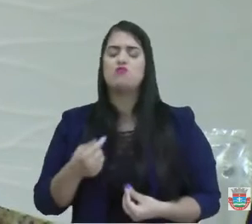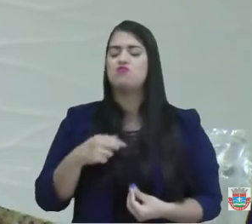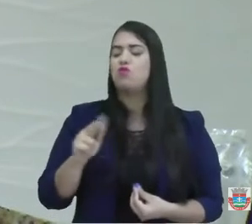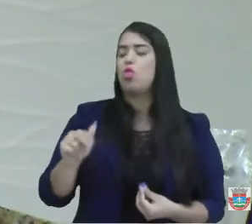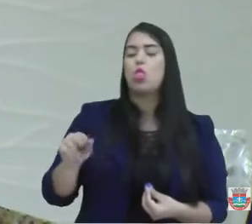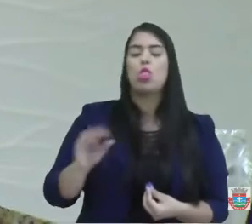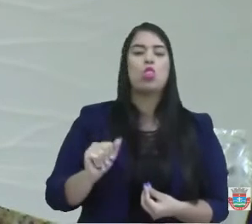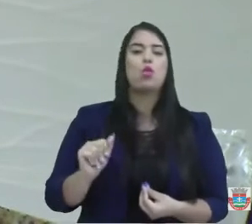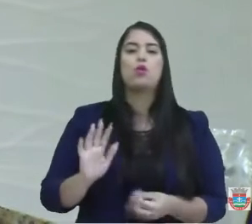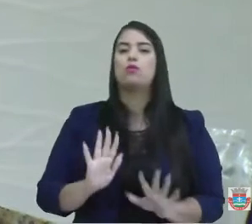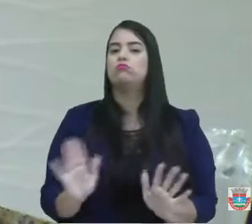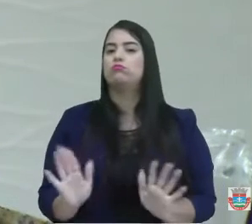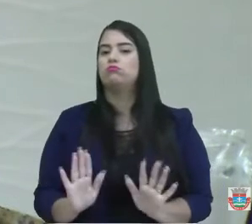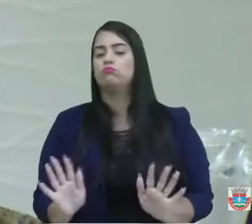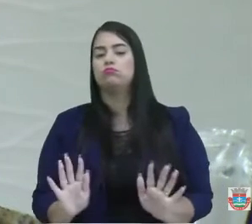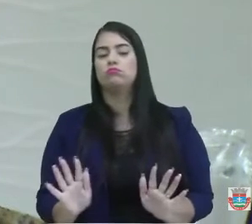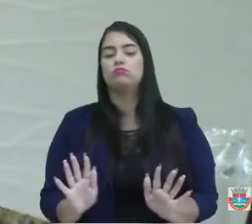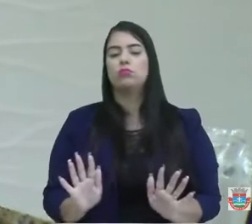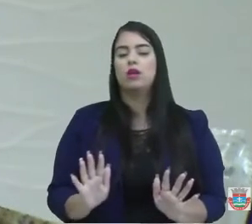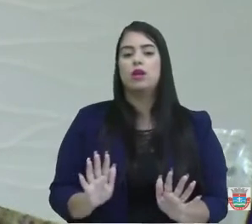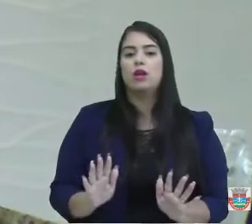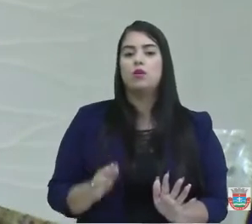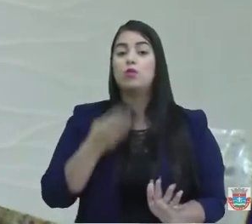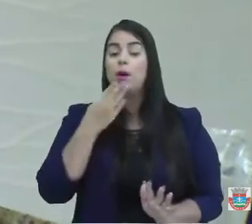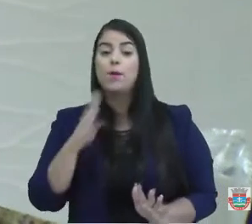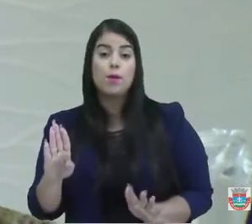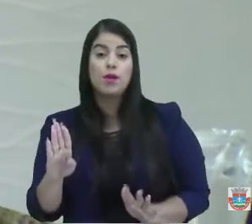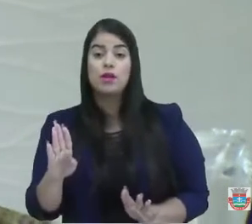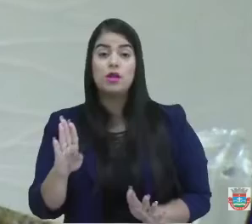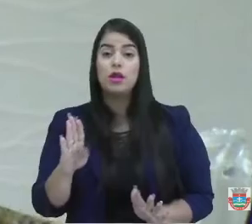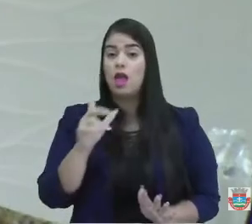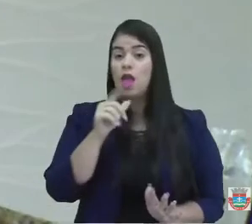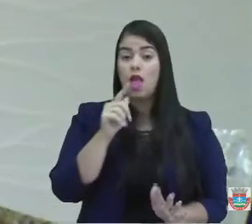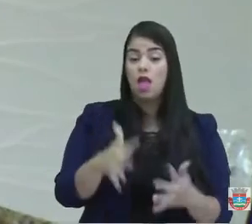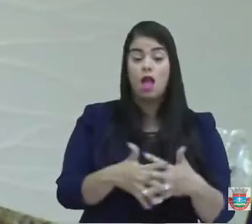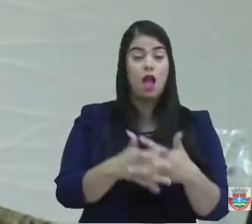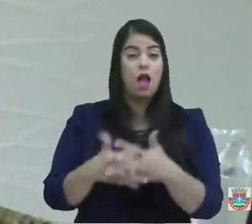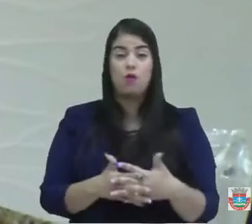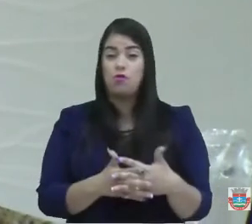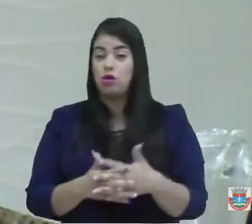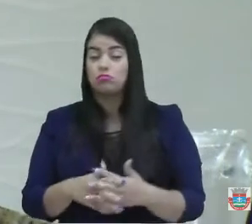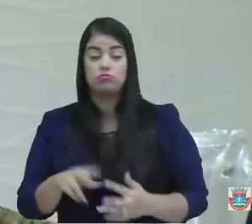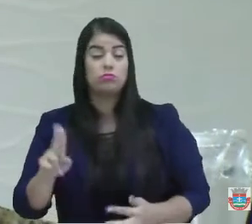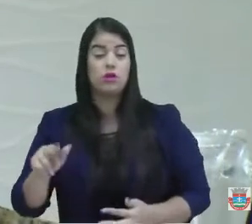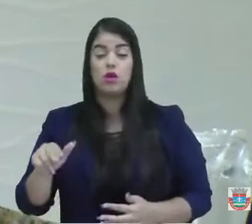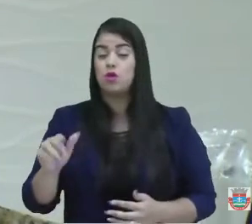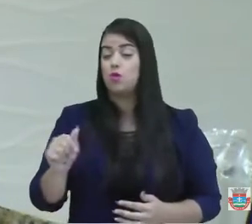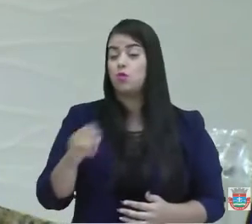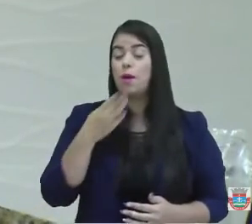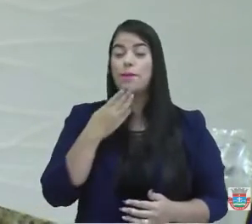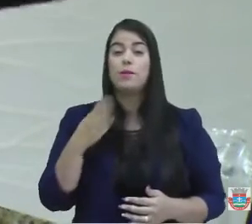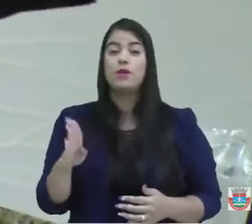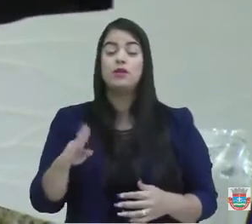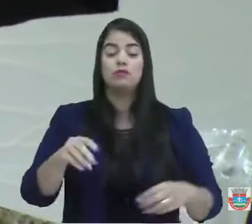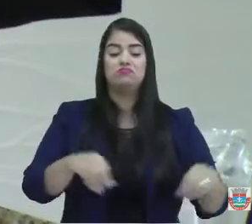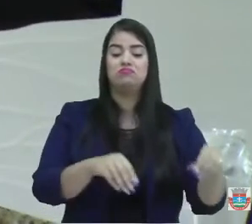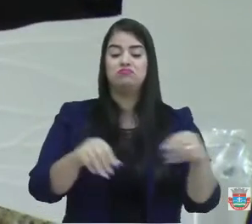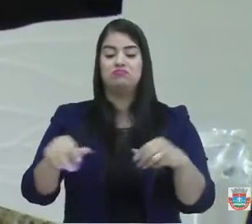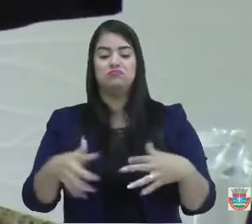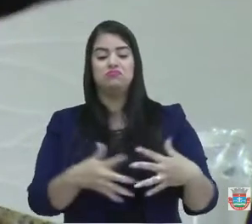ninguém. Nunca, por quê? Eu não tenho caminhão. Eu nunca prometi arar a terra de ninguém, porque eu não tenho um